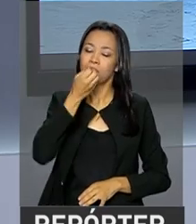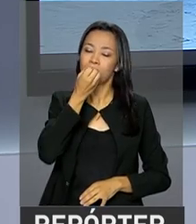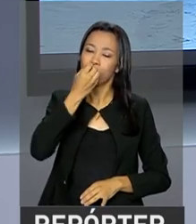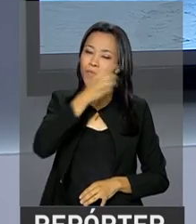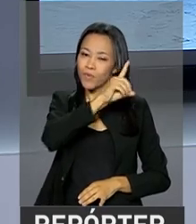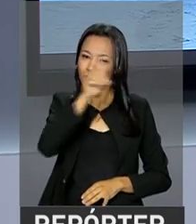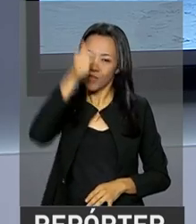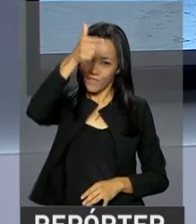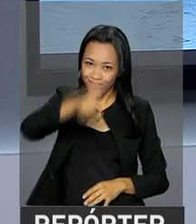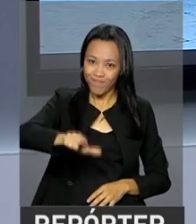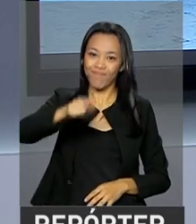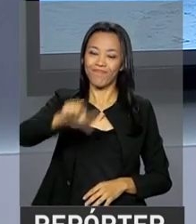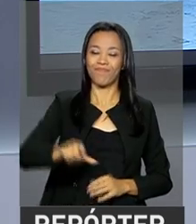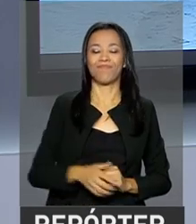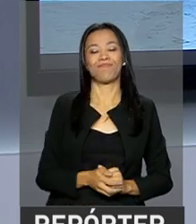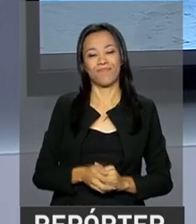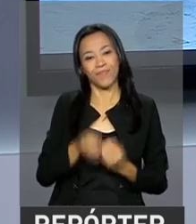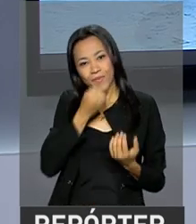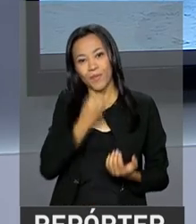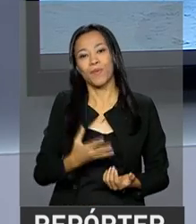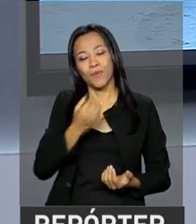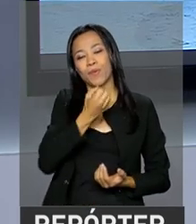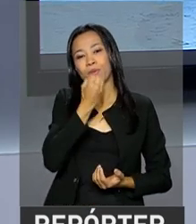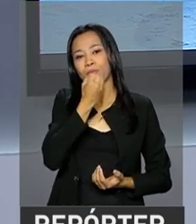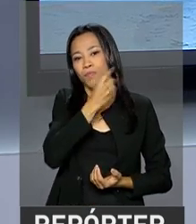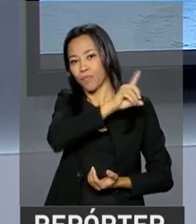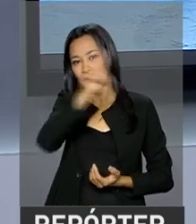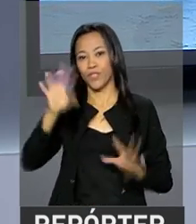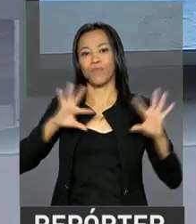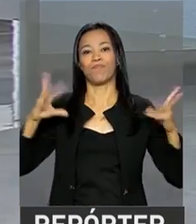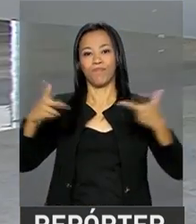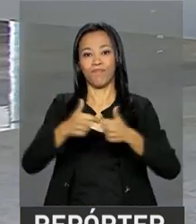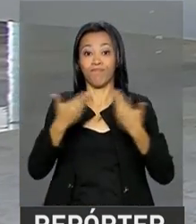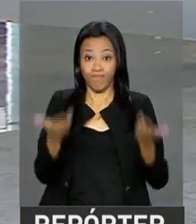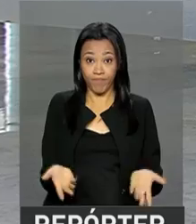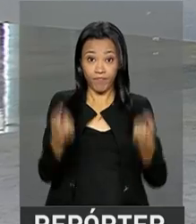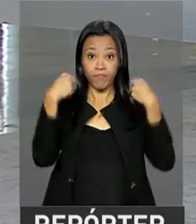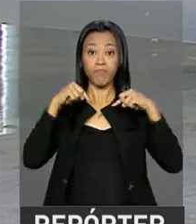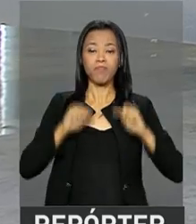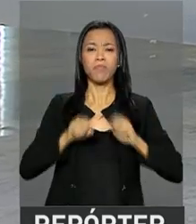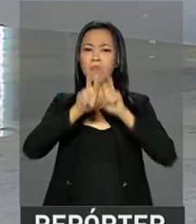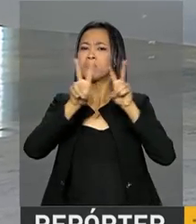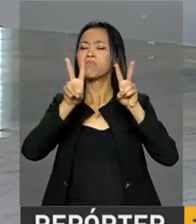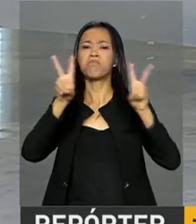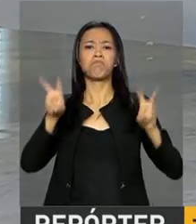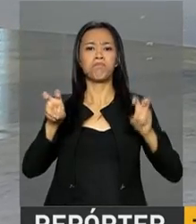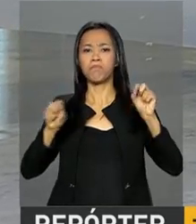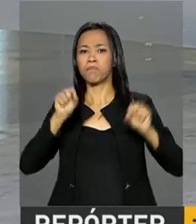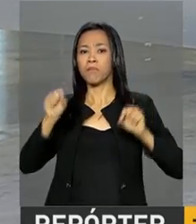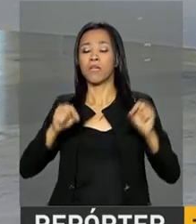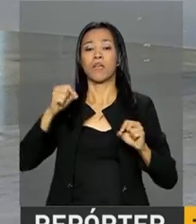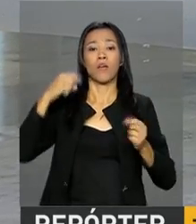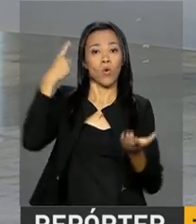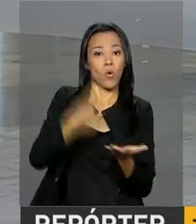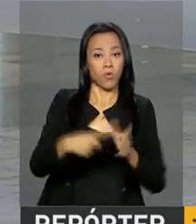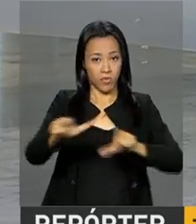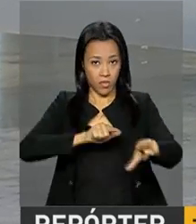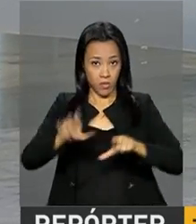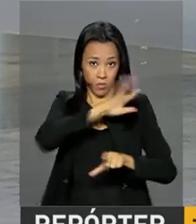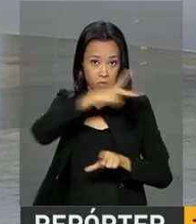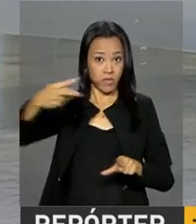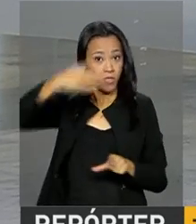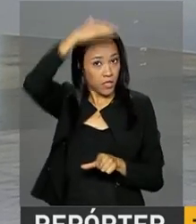vez Olá novamente bom dia bom dia a todos bom vamos falar um pouquinho sobre a agenda do do presidente ele já se reuniu